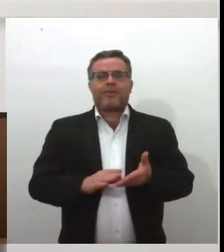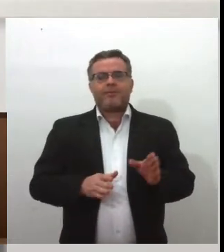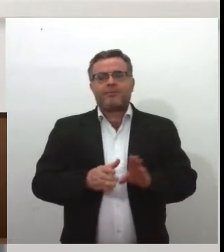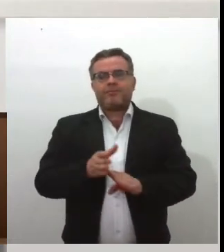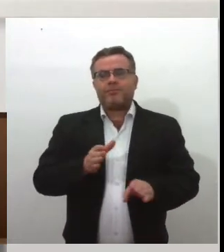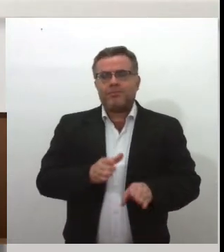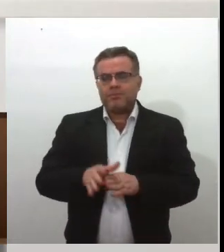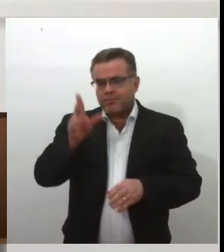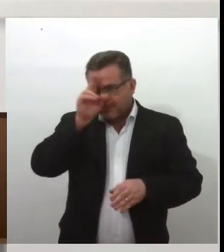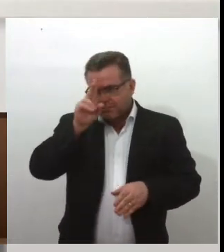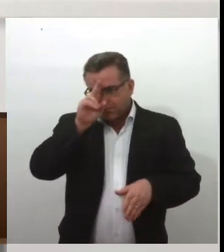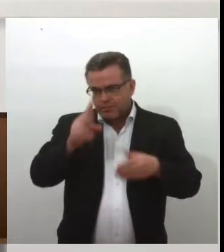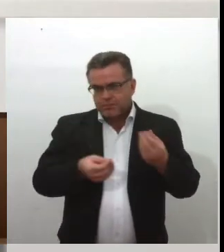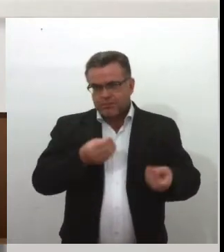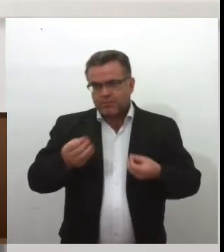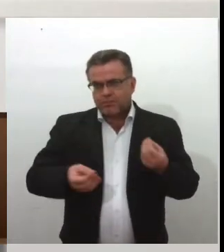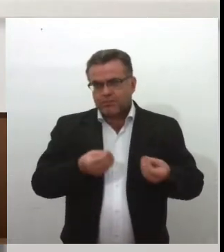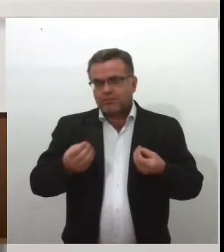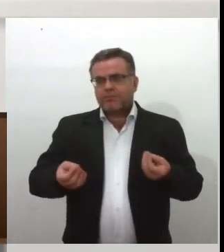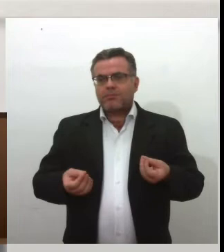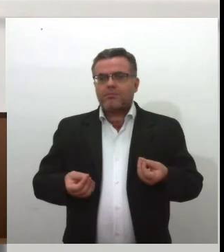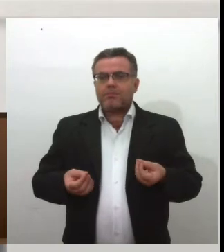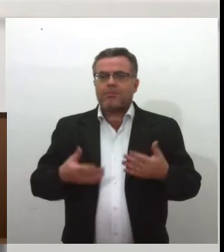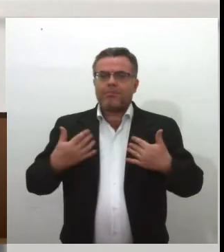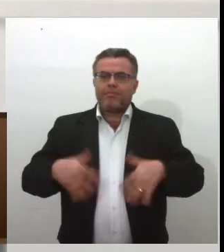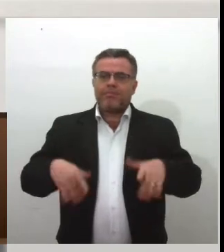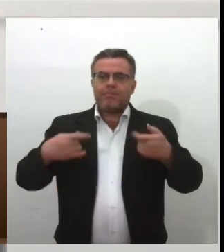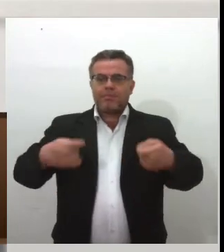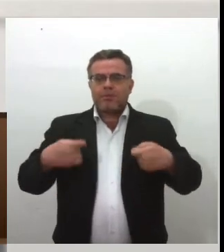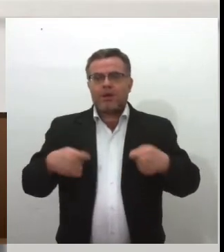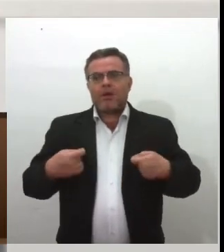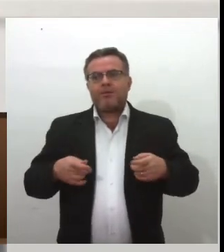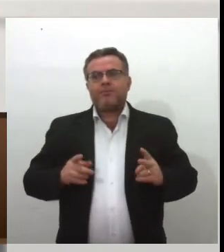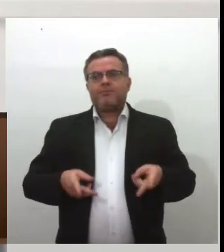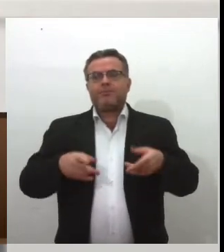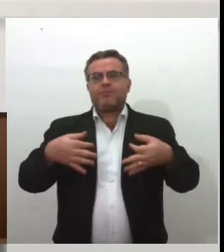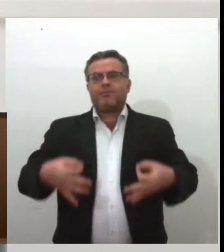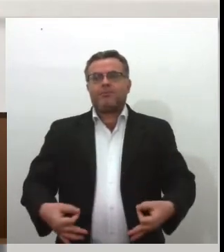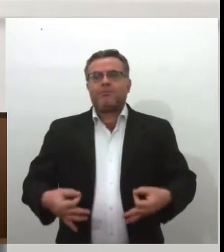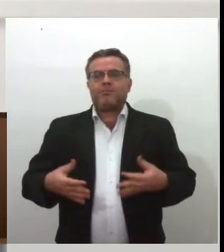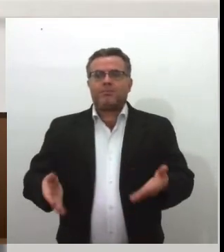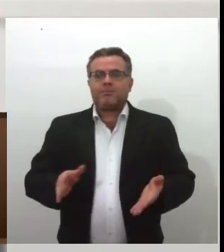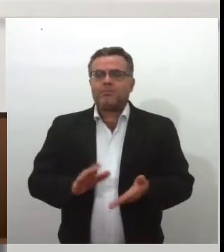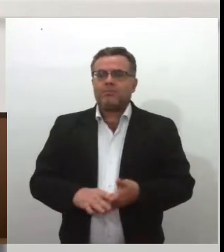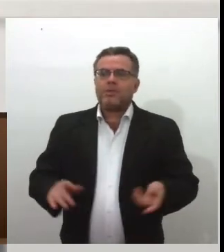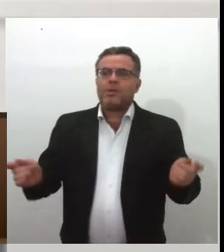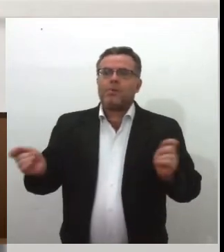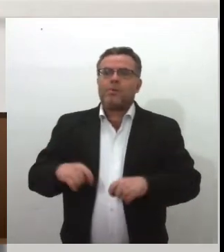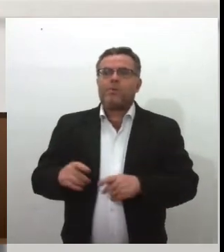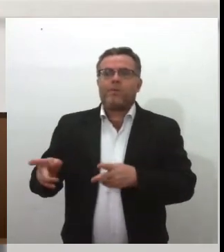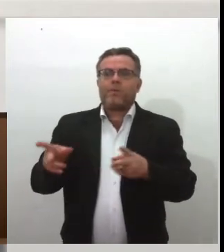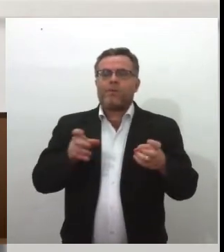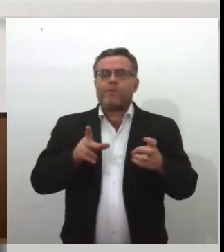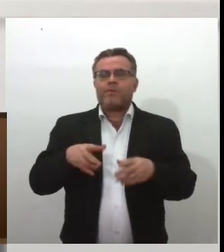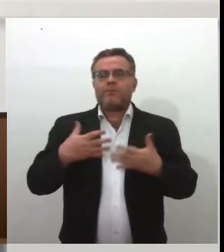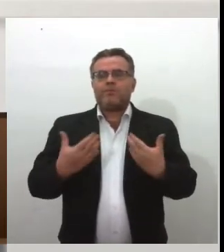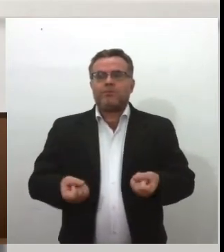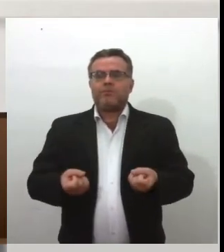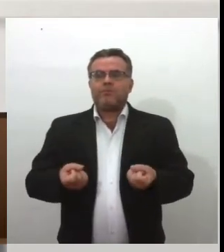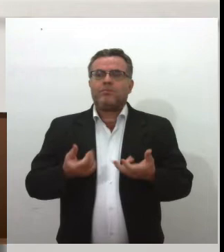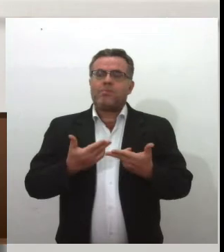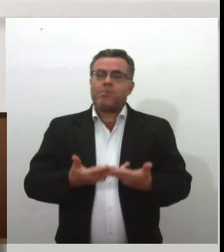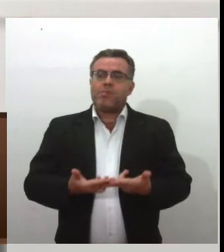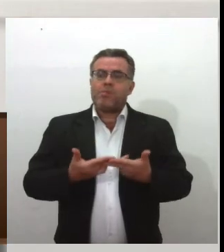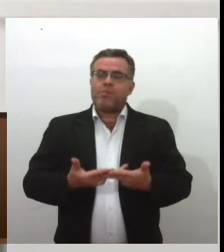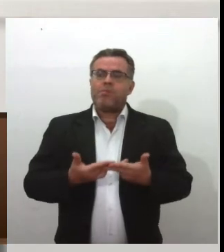né, tem que fazer essa higiene apropriada, né, dentro das possibilidades, considerando as famílias que